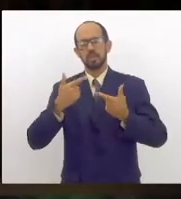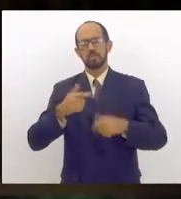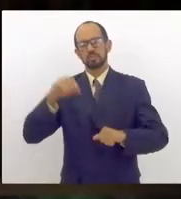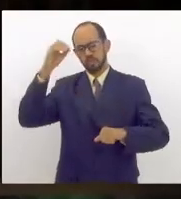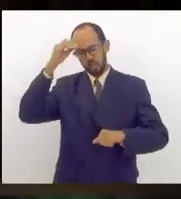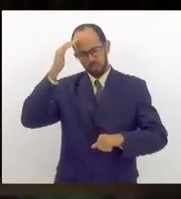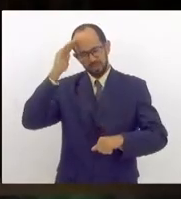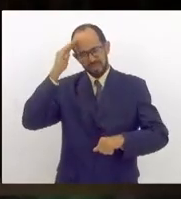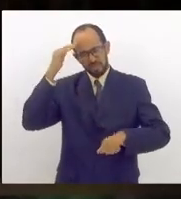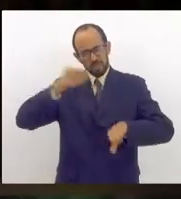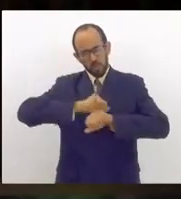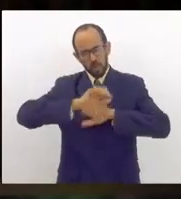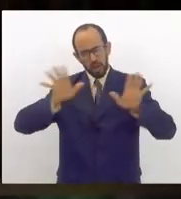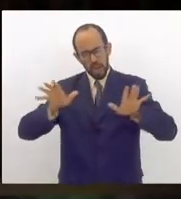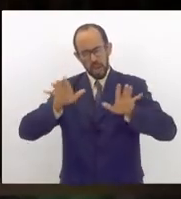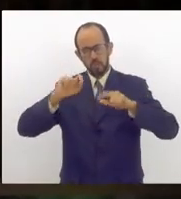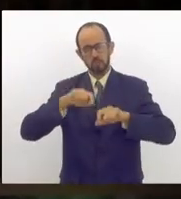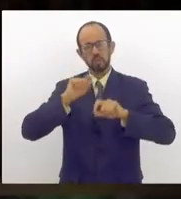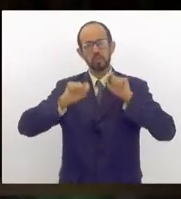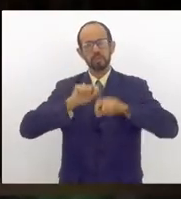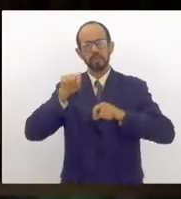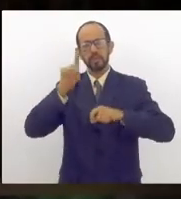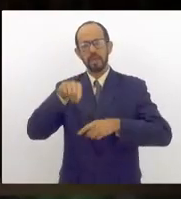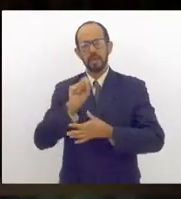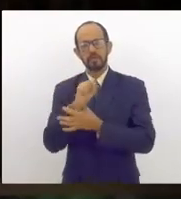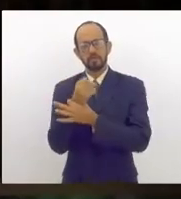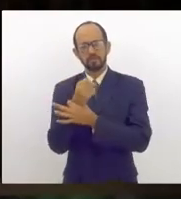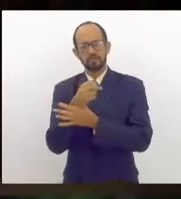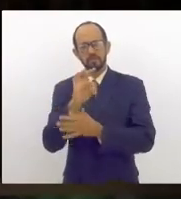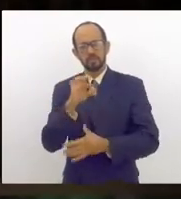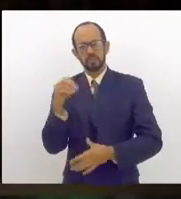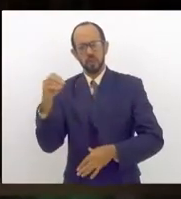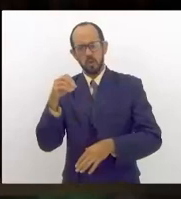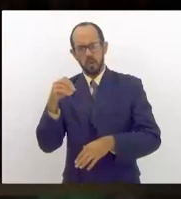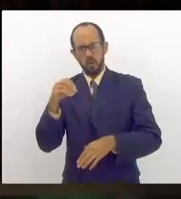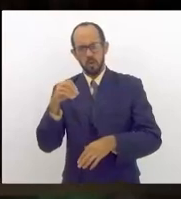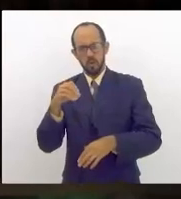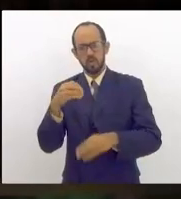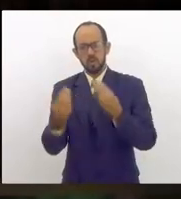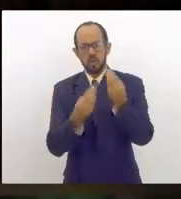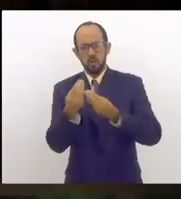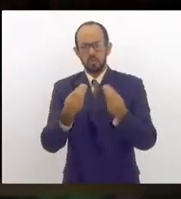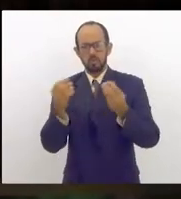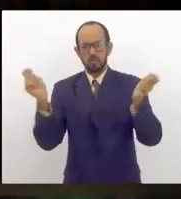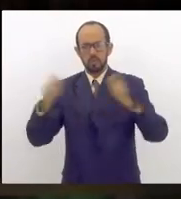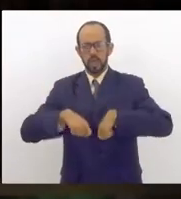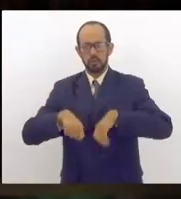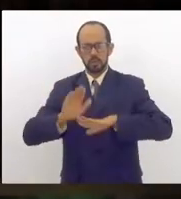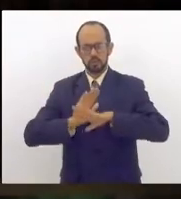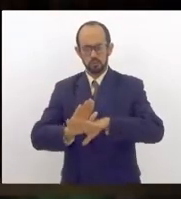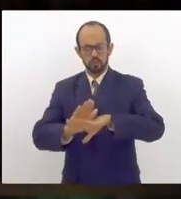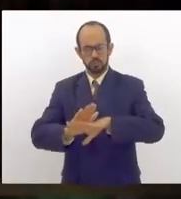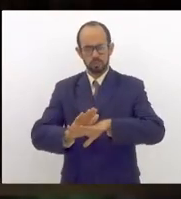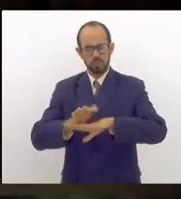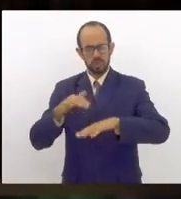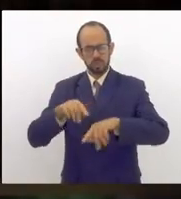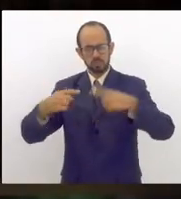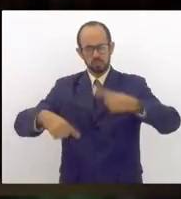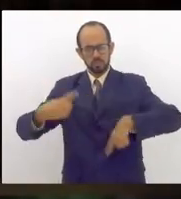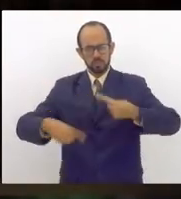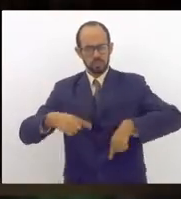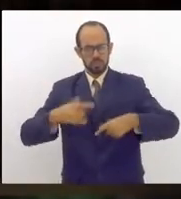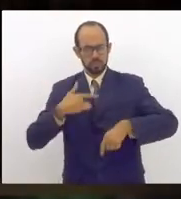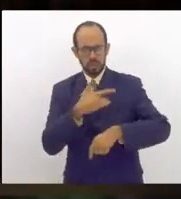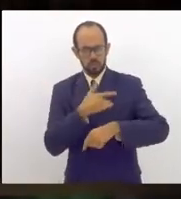ciência um entendimento do que significa fisioterapia terapia ocupacional e o quanto nós podemos contribuir nas políticas de saúde pública